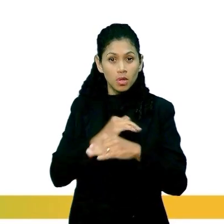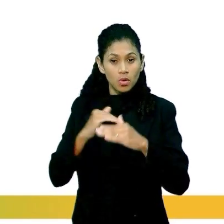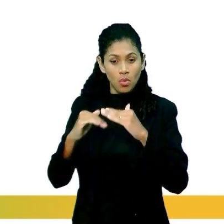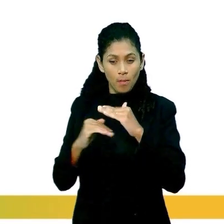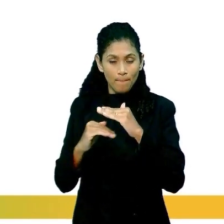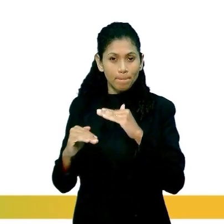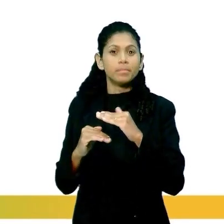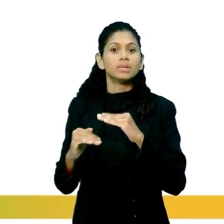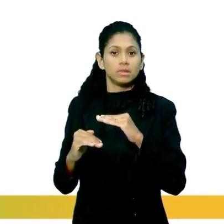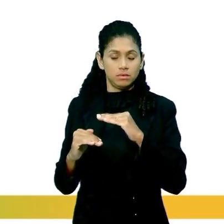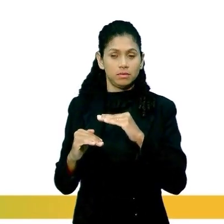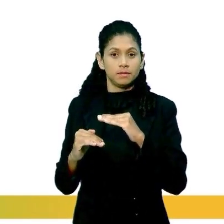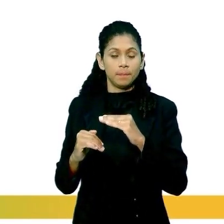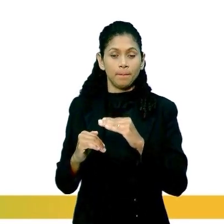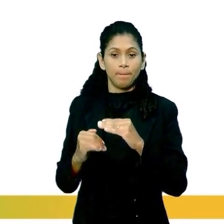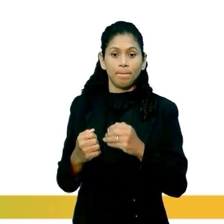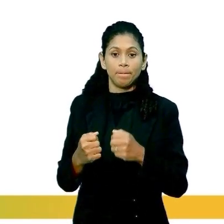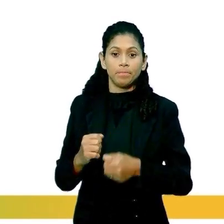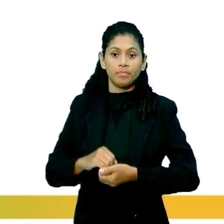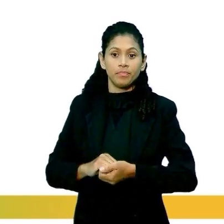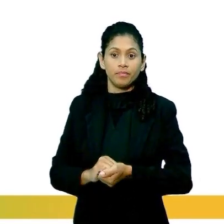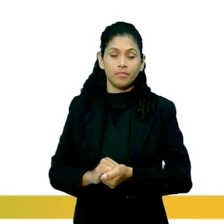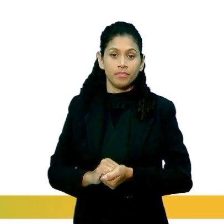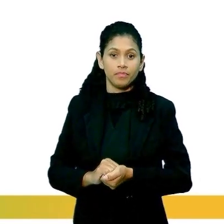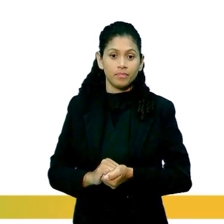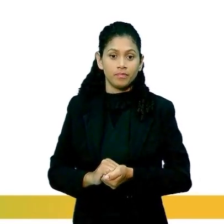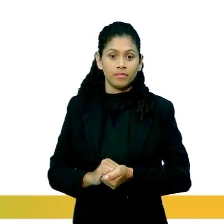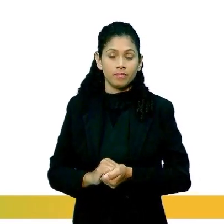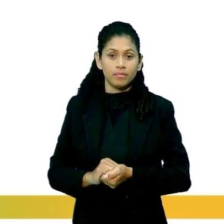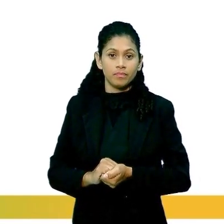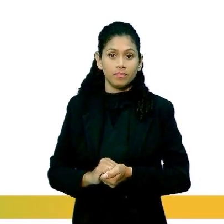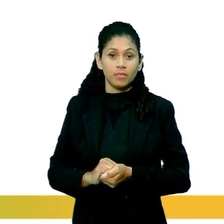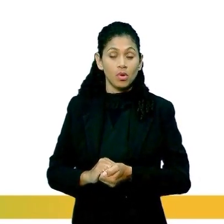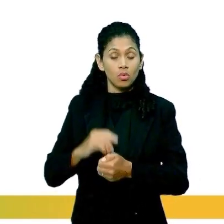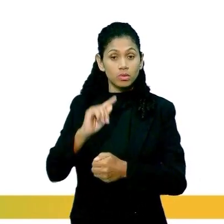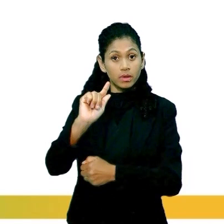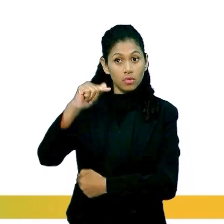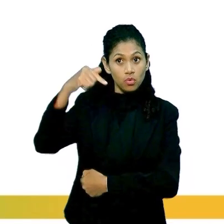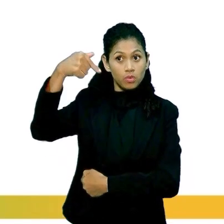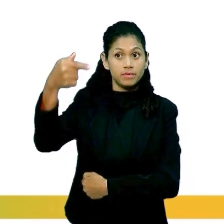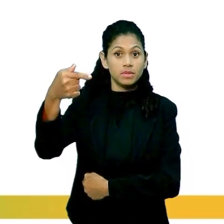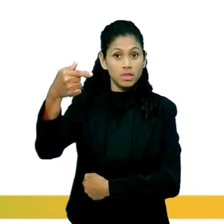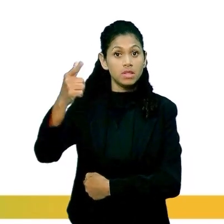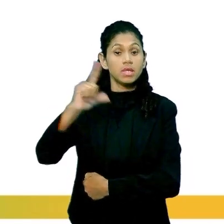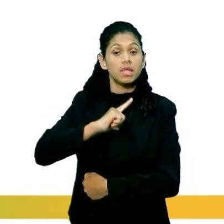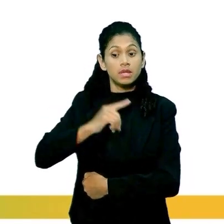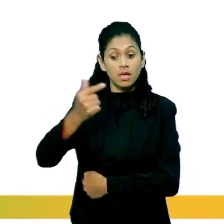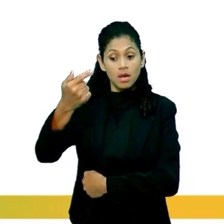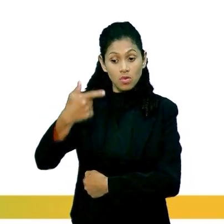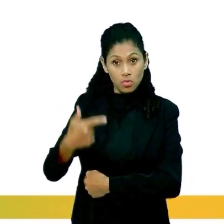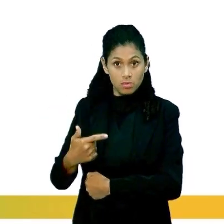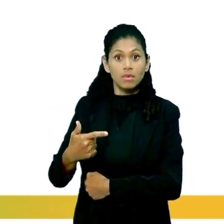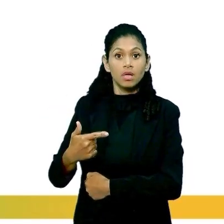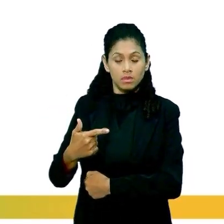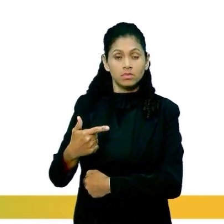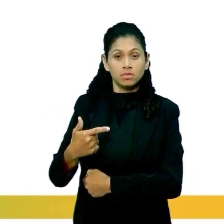o coeficiente estequiométrico e ela tem o índice. O que é o coeficiente? Observe ali na molécula de água,